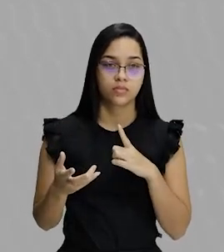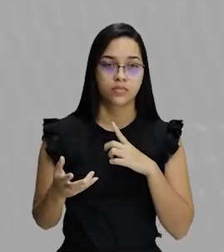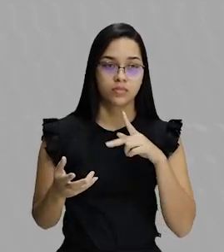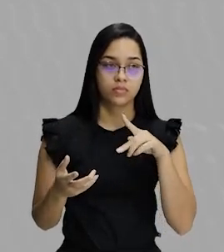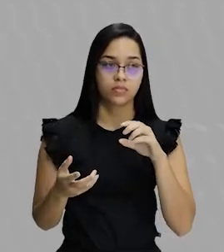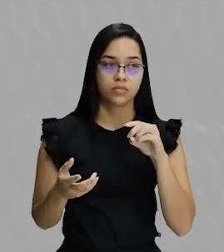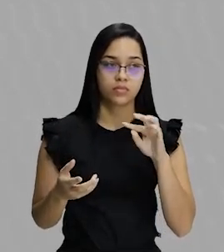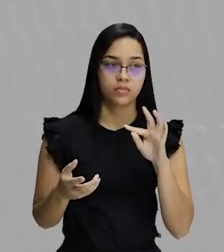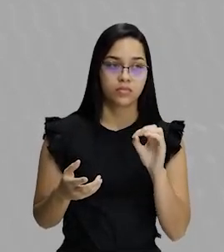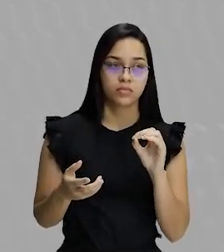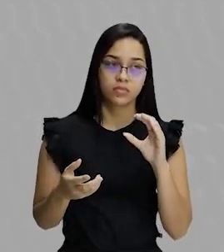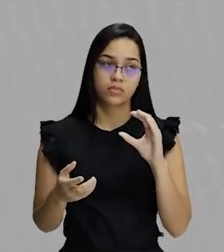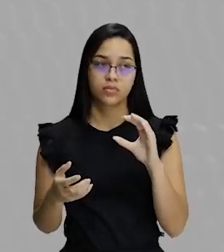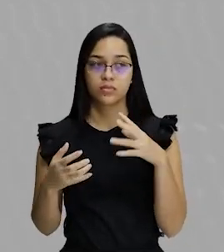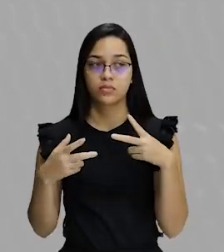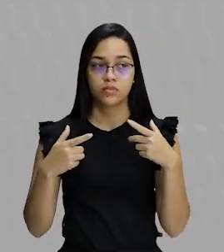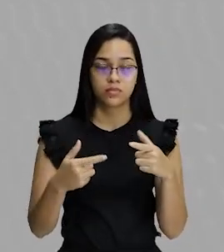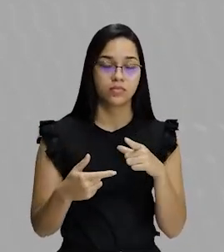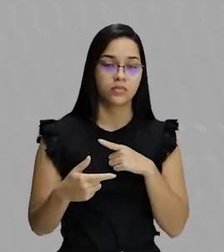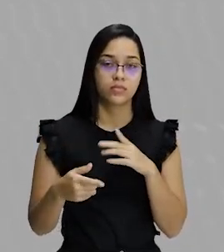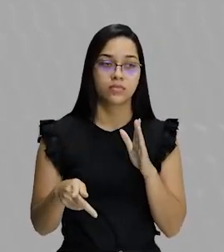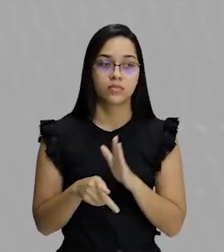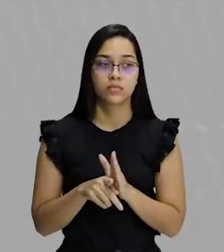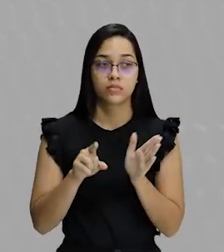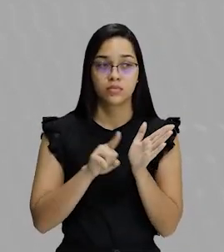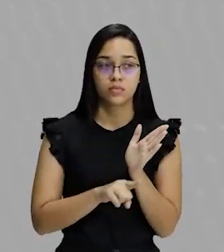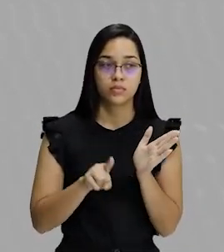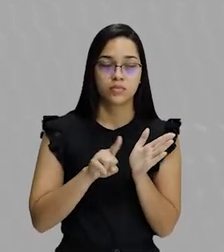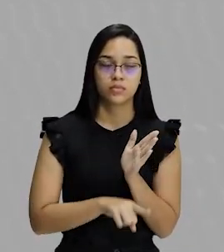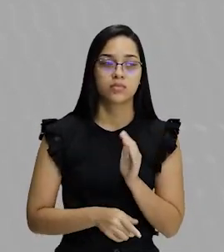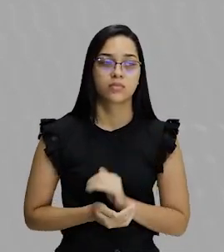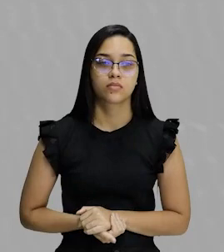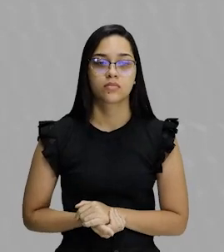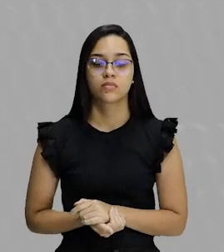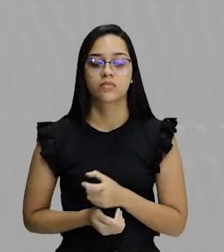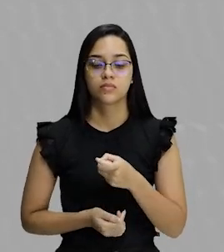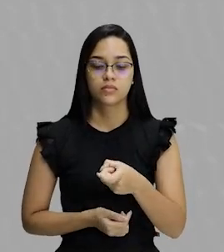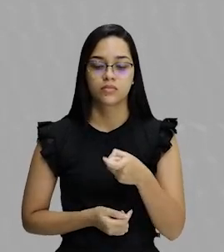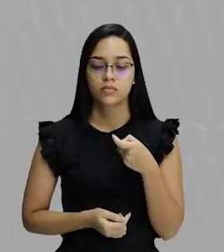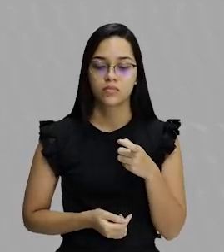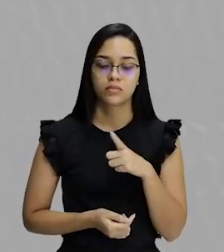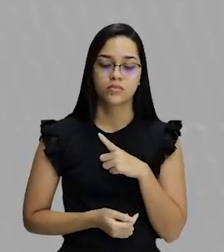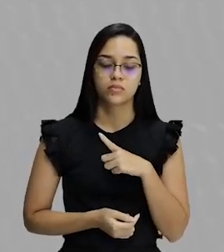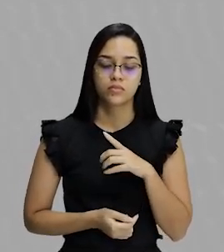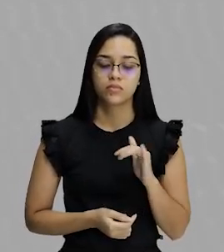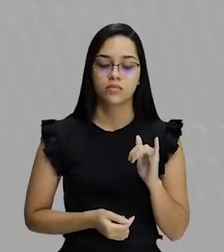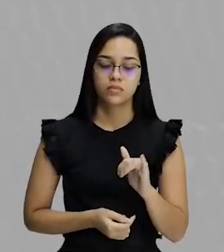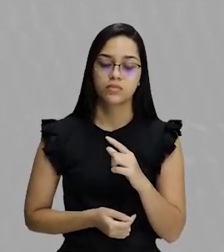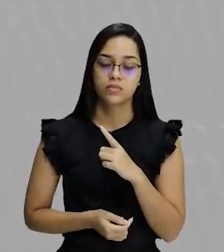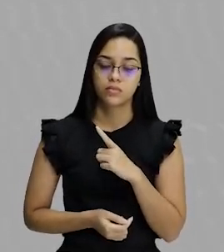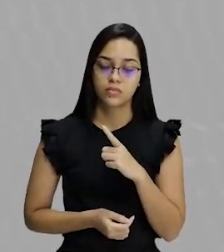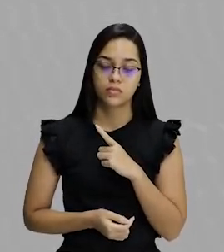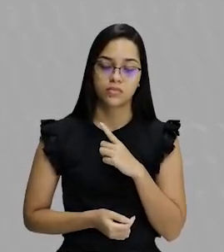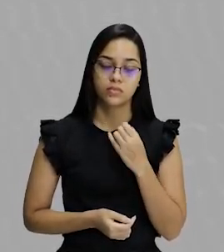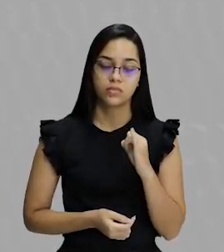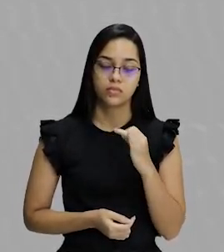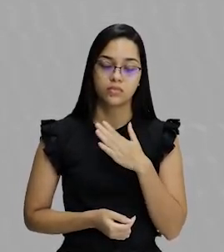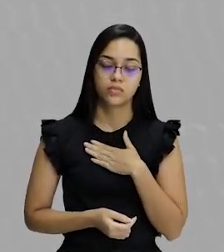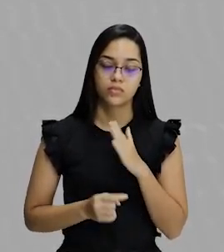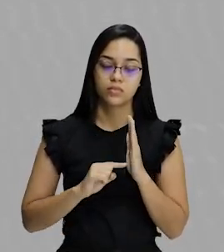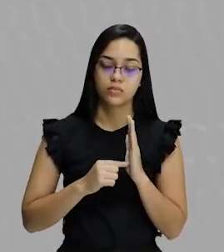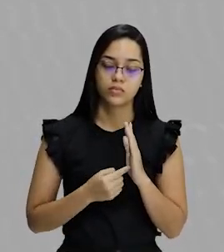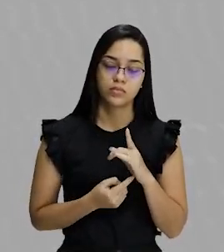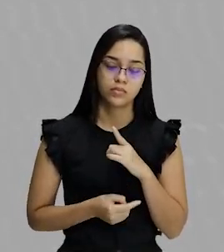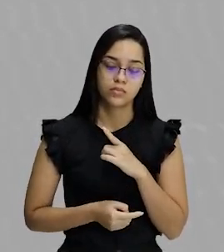P, ó, C, todos eles são negativos. Tanto o x quanto o y são negativos. Então, se o meu